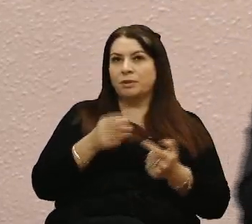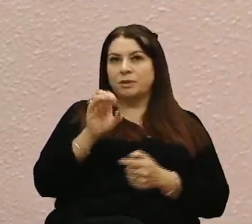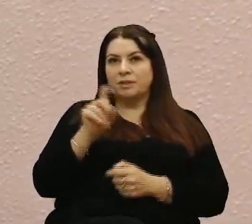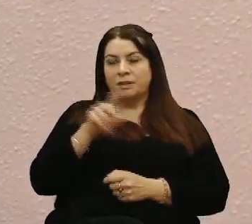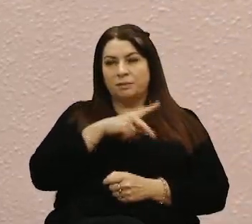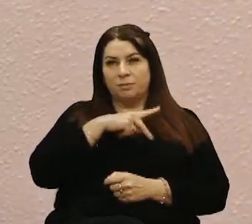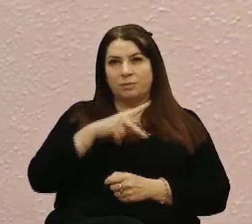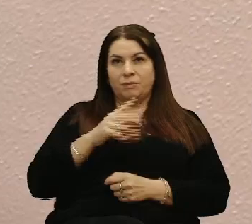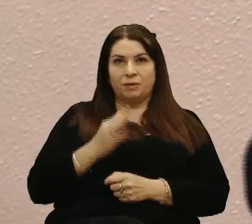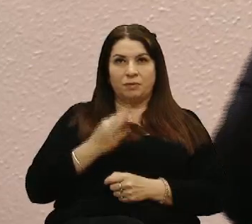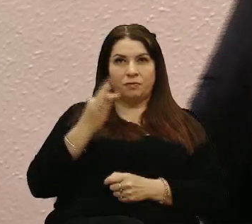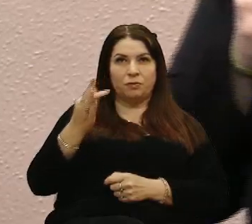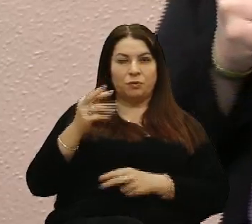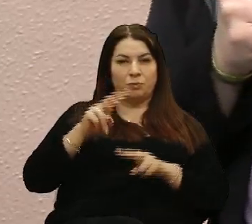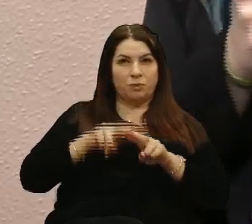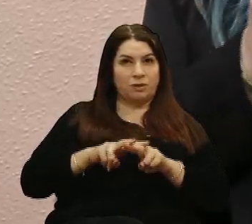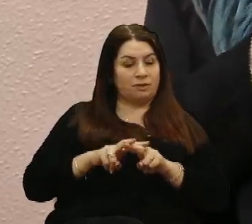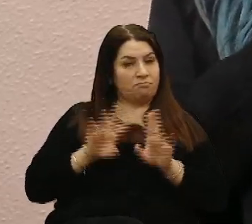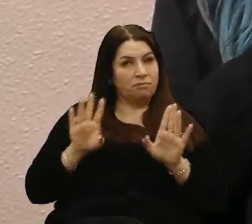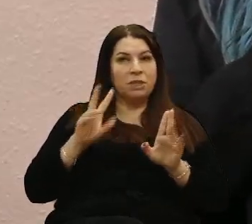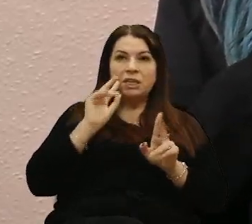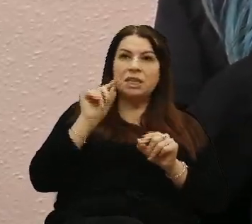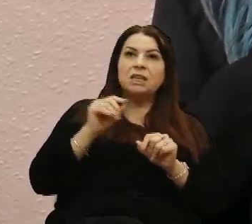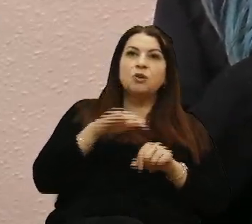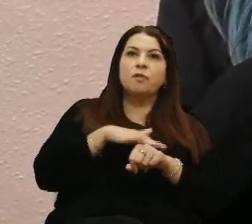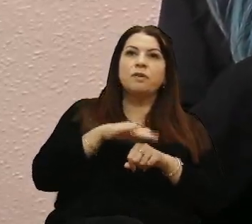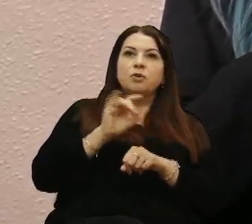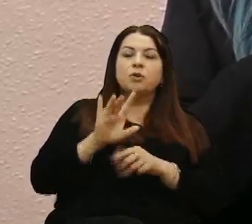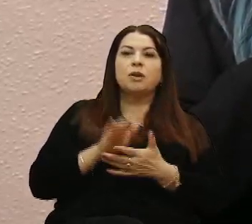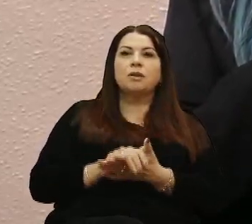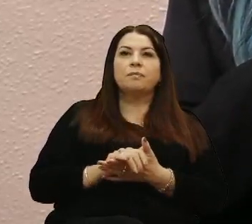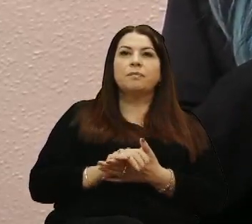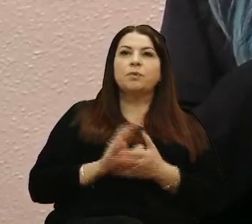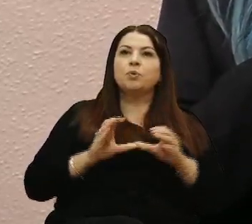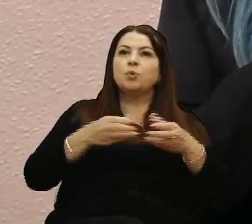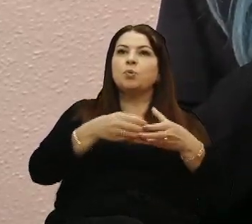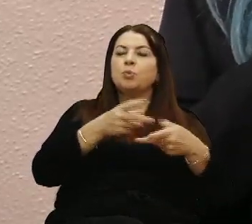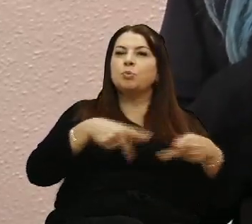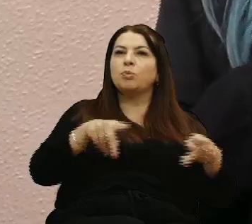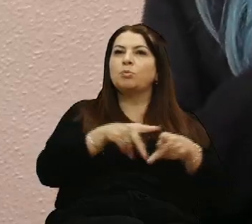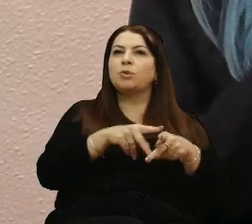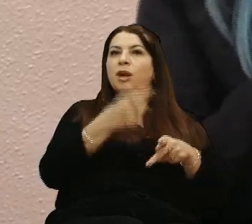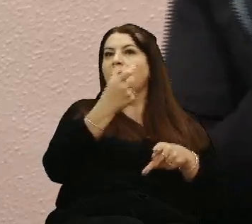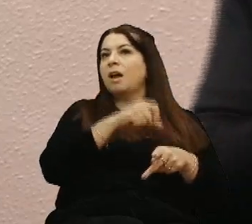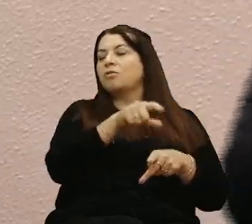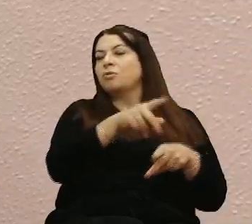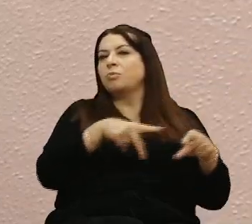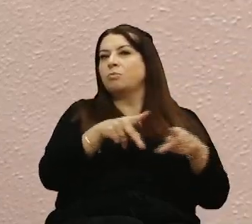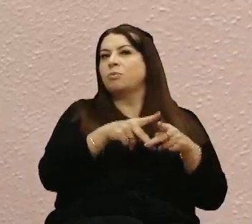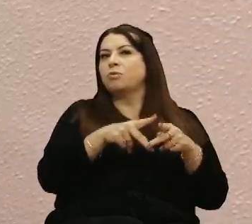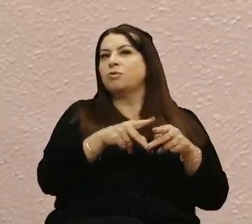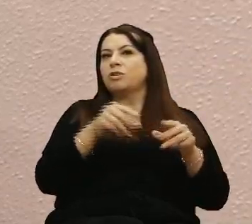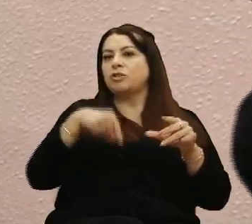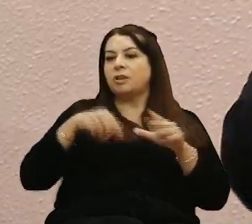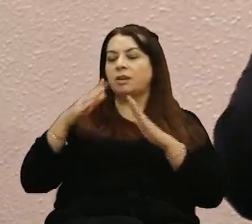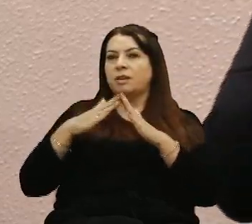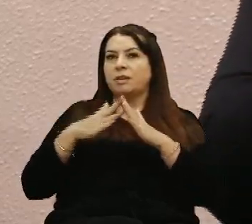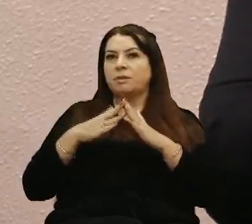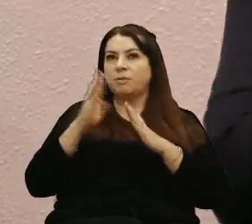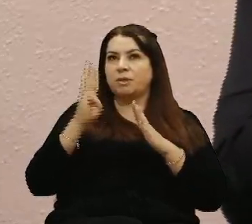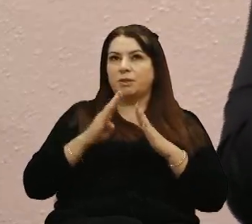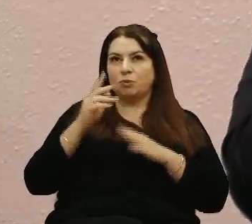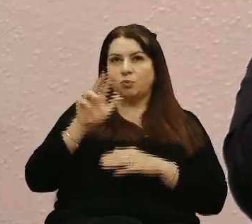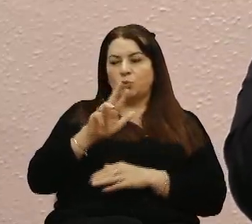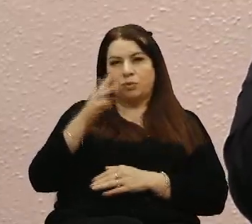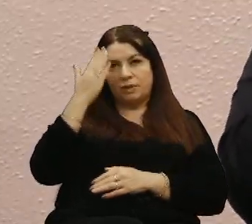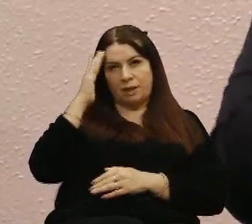ex-presidentes, futuros presidiários, que conversam apenas com aquele público que eles acham que é o público que deveria morar no Brasil. O Lula sabe que